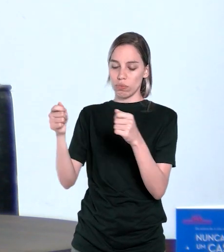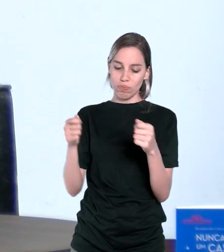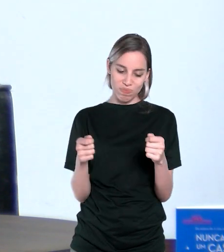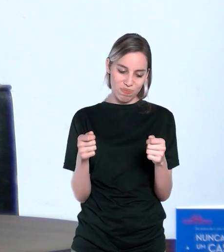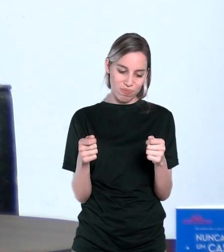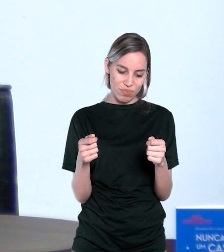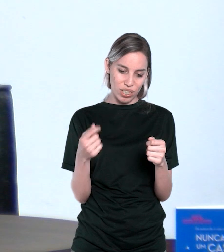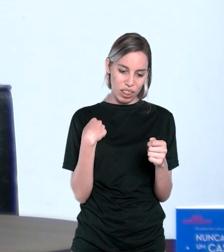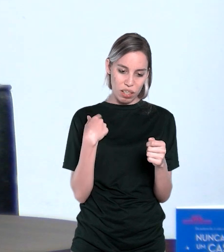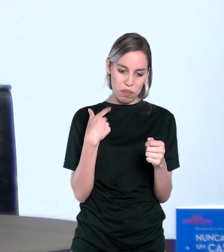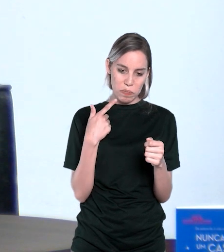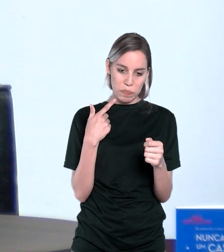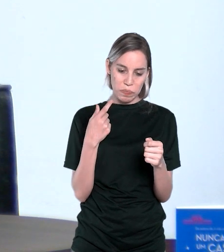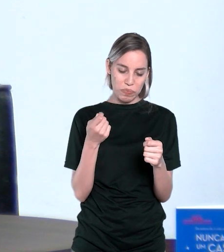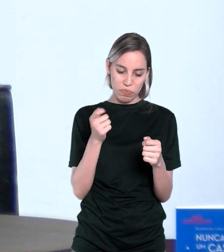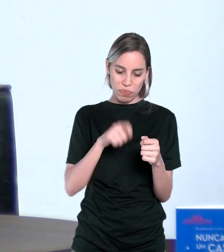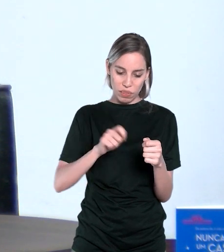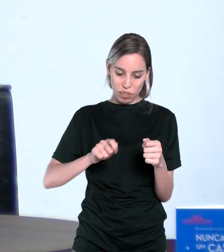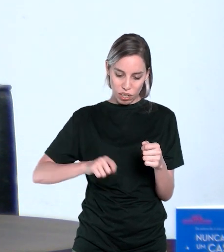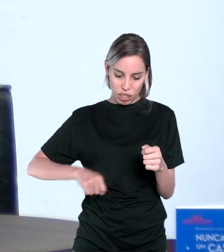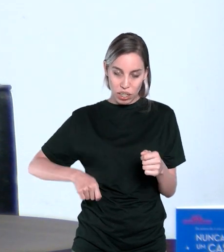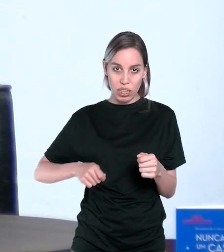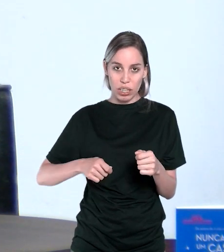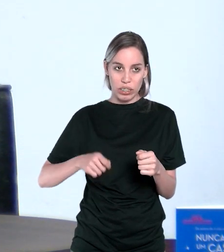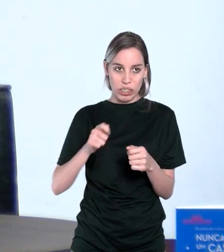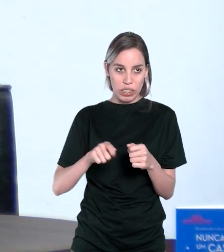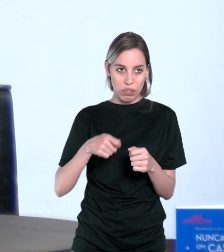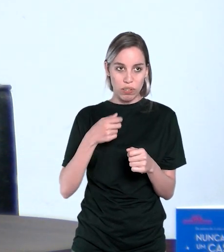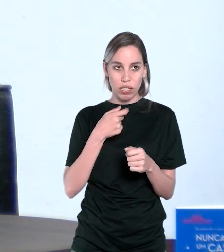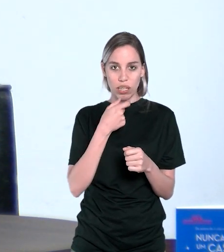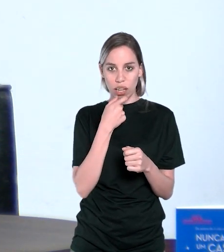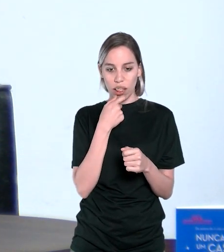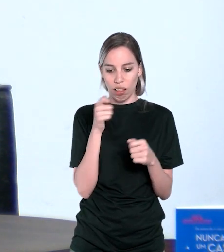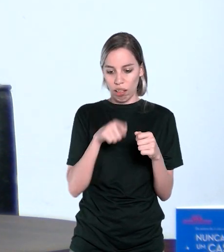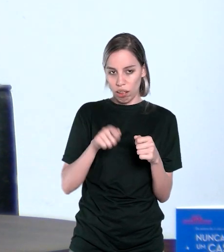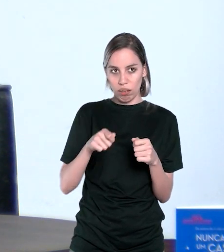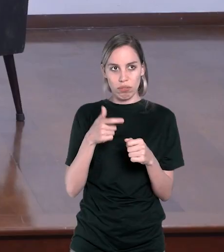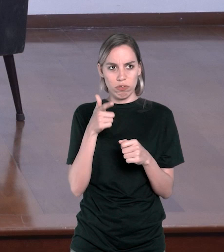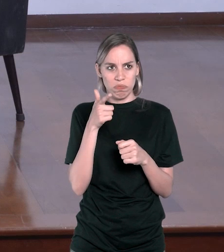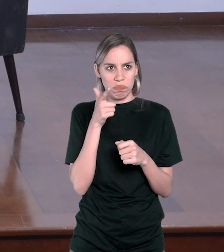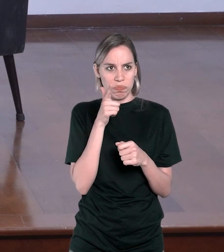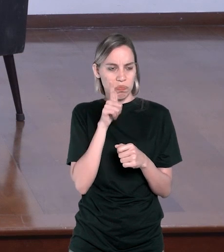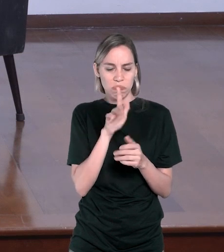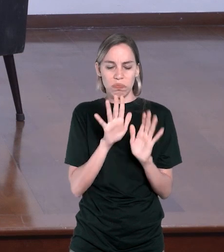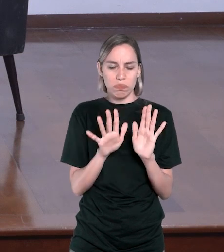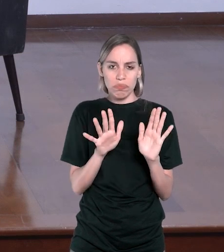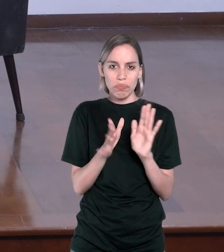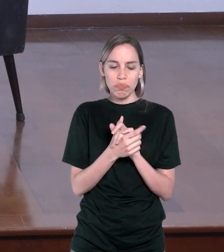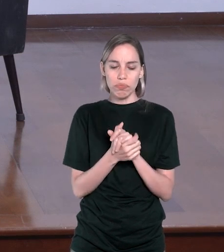mas eu não sou Nabokov, né, que escreve tudo, né, que escolheu o inglês para... Mais alguma pergunta,